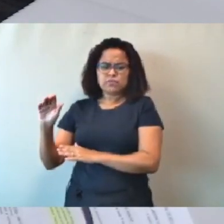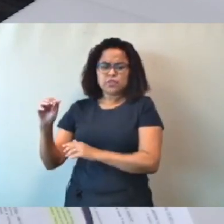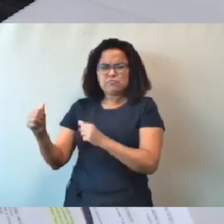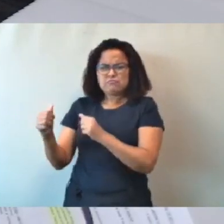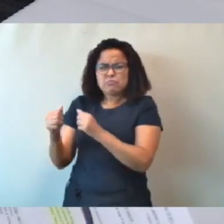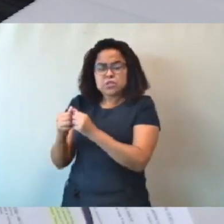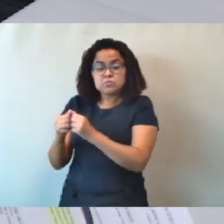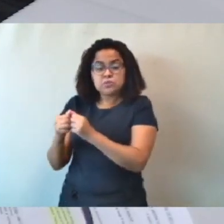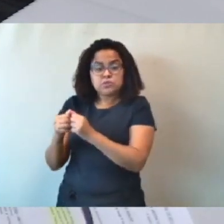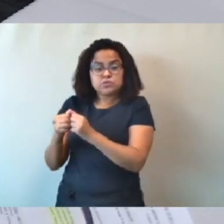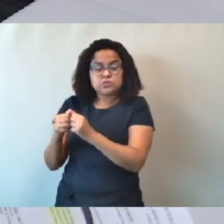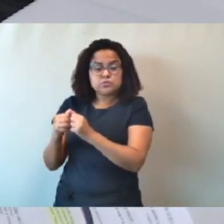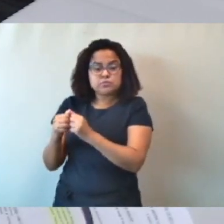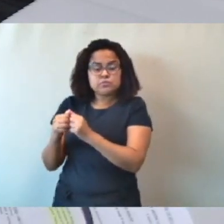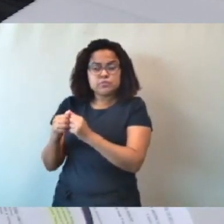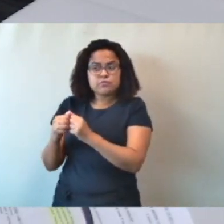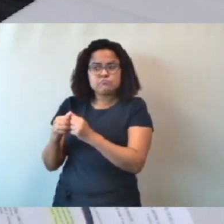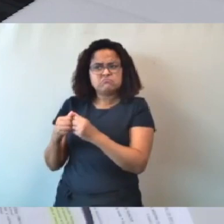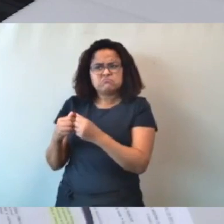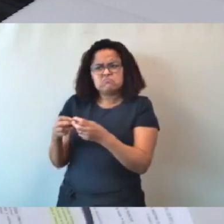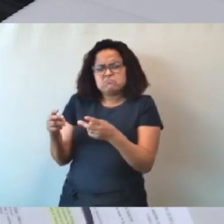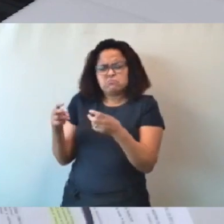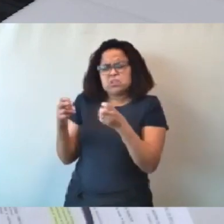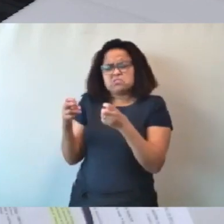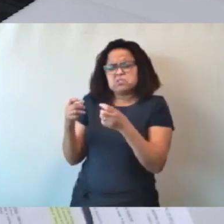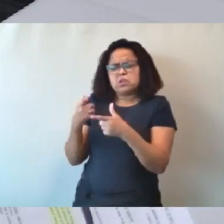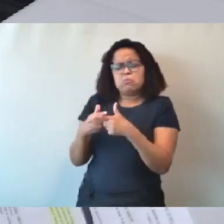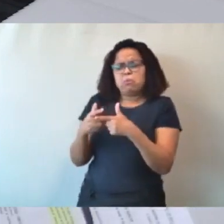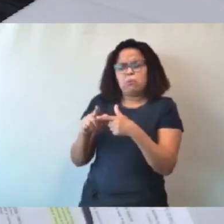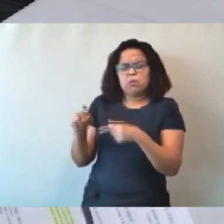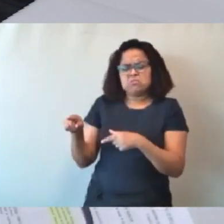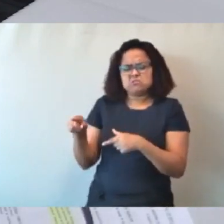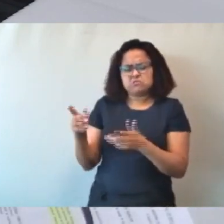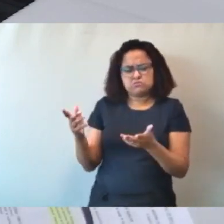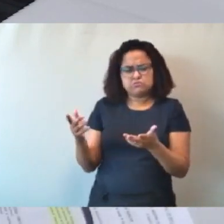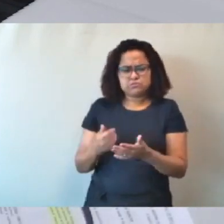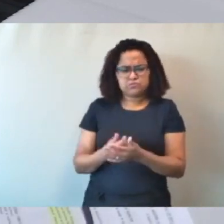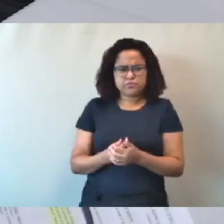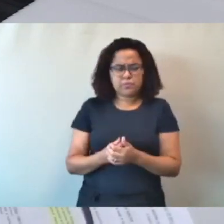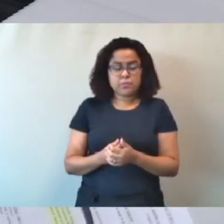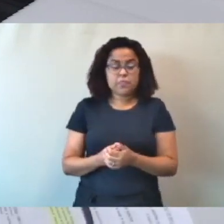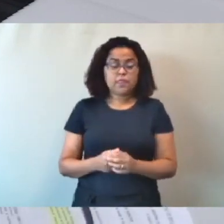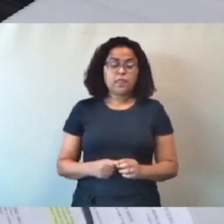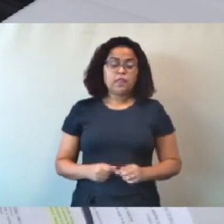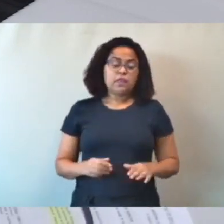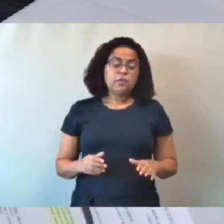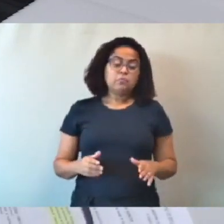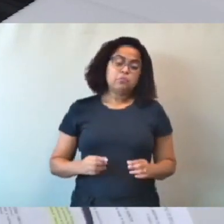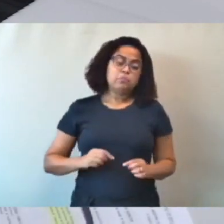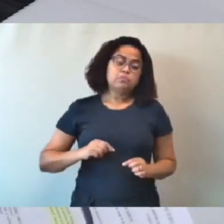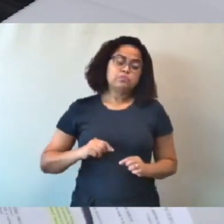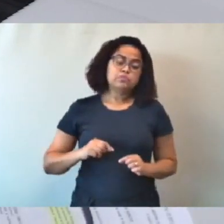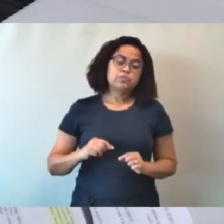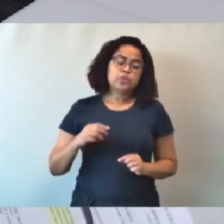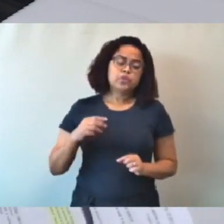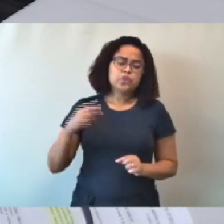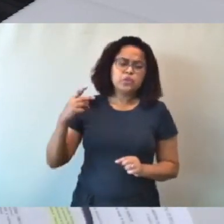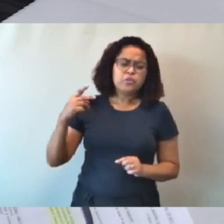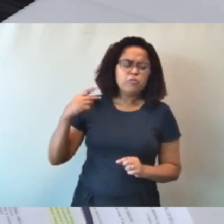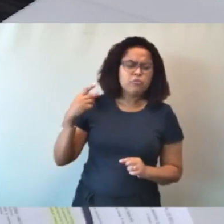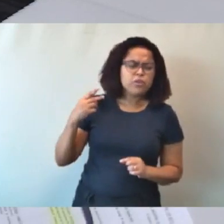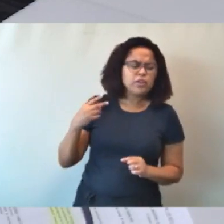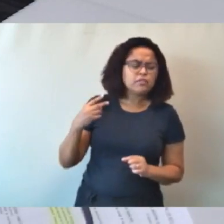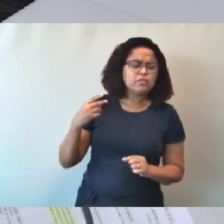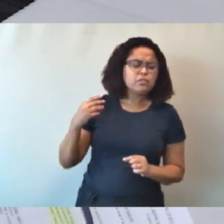nenhum problema. Aí eu me lembro, vereador Brown, da CPI que o